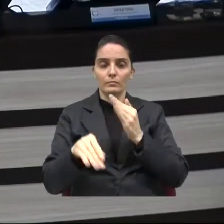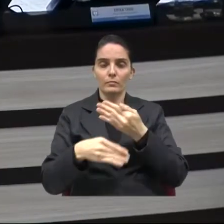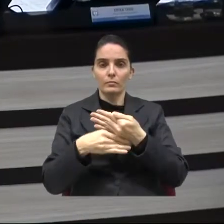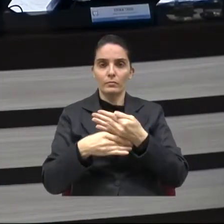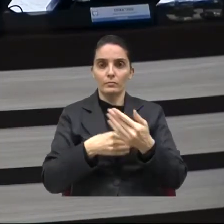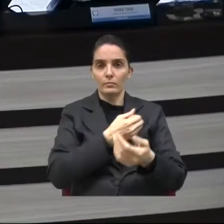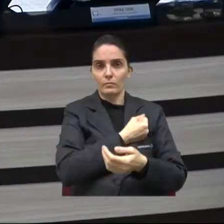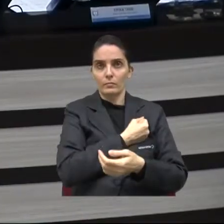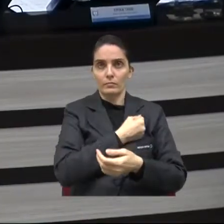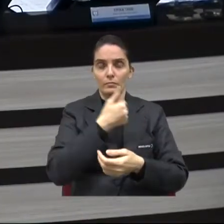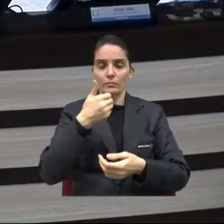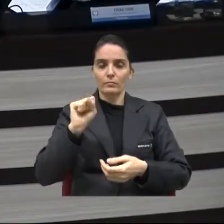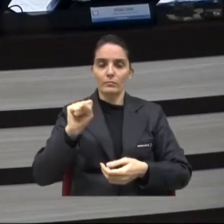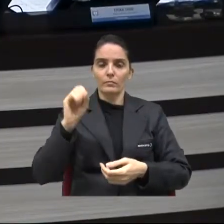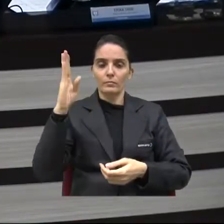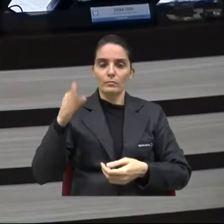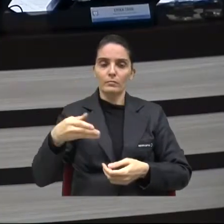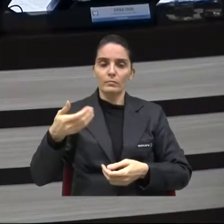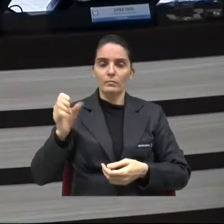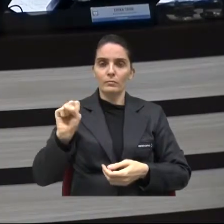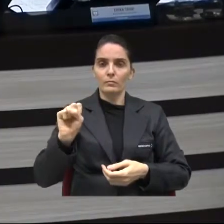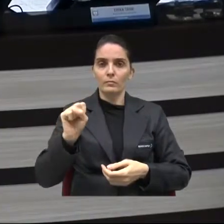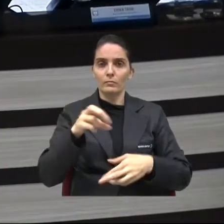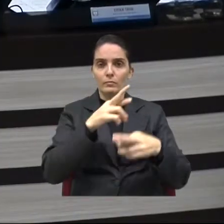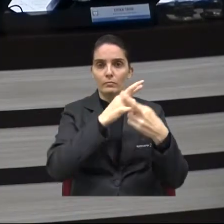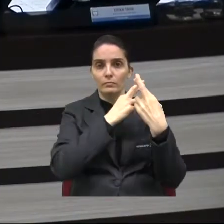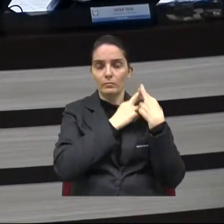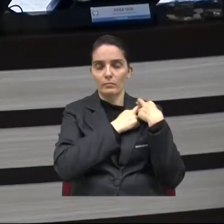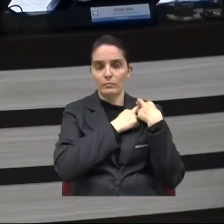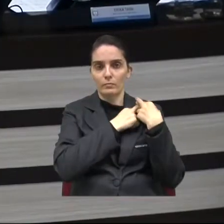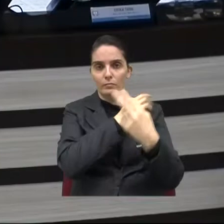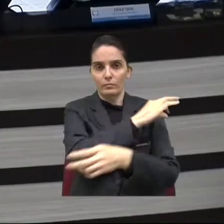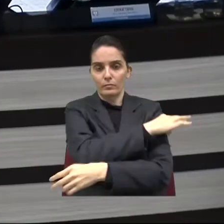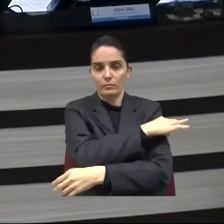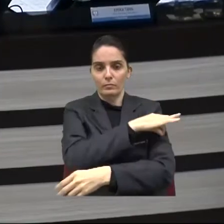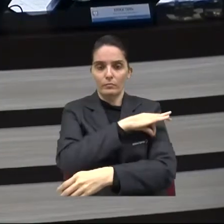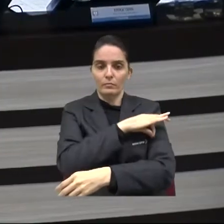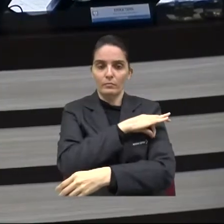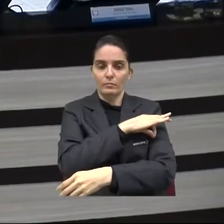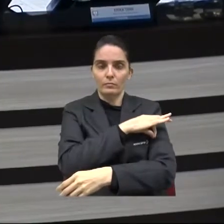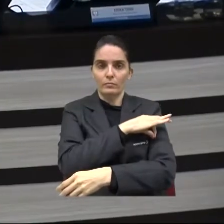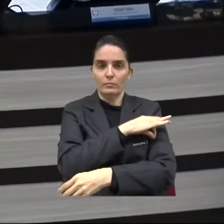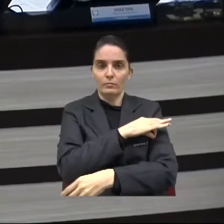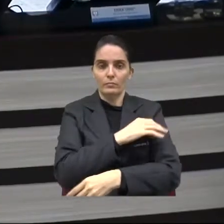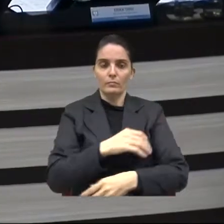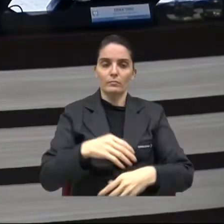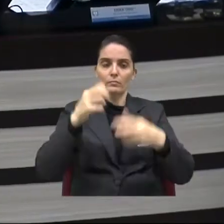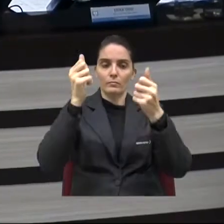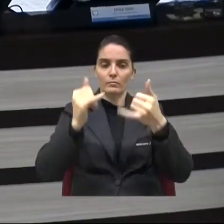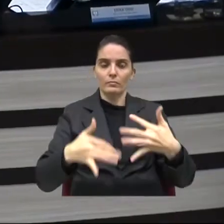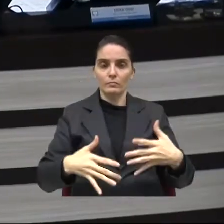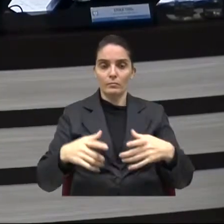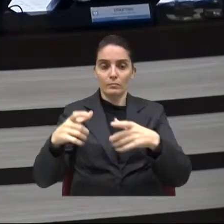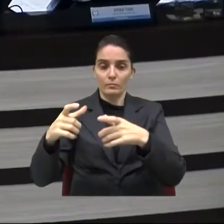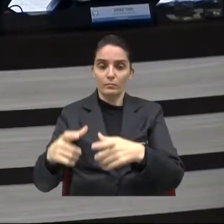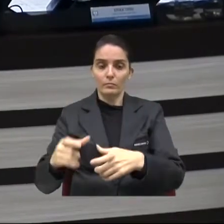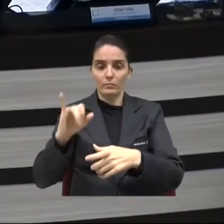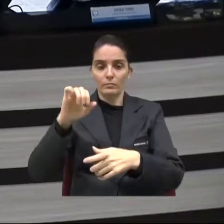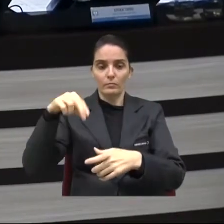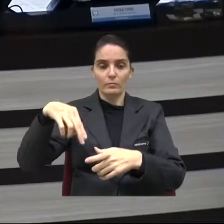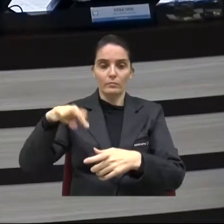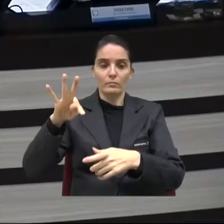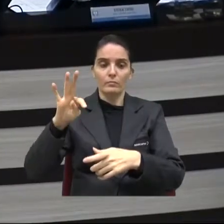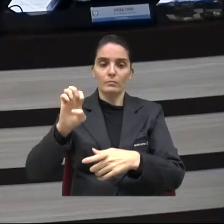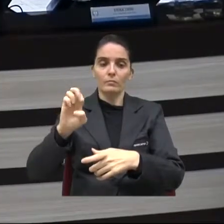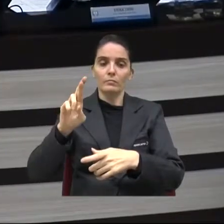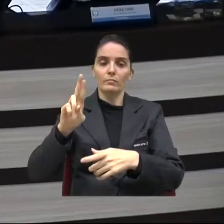complementar, número 18/2018, de autoria do excelentíssimo senhor prefeito municipal, que dispõe sobre a Zona de